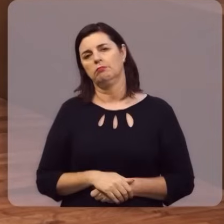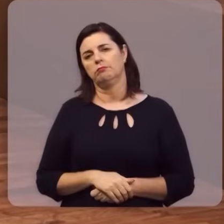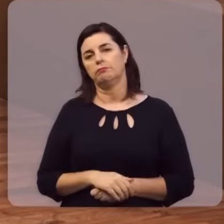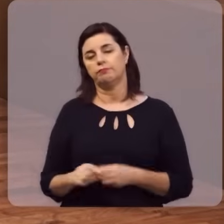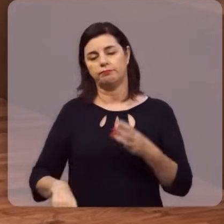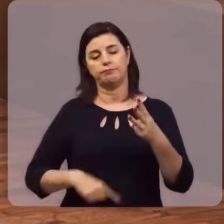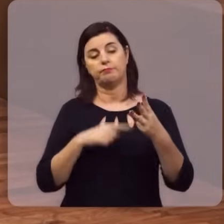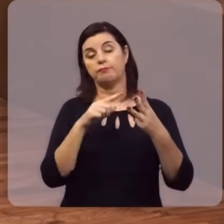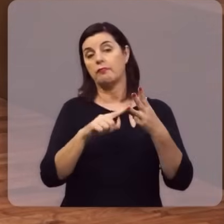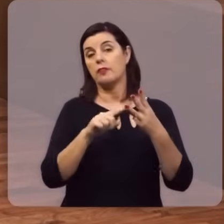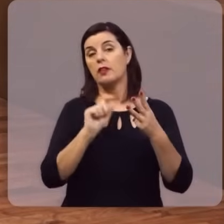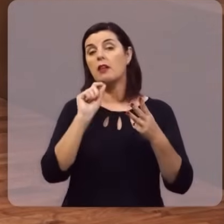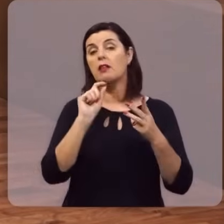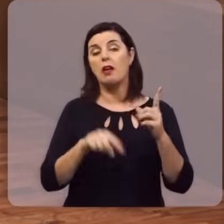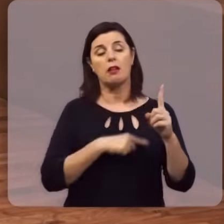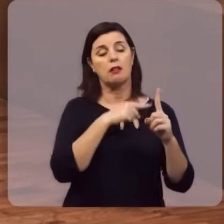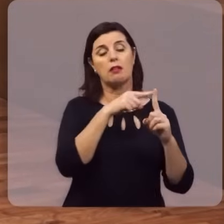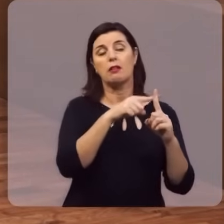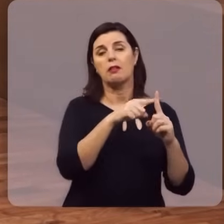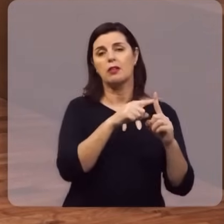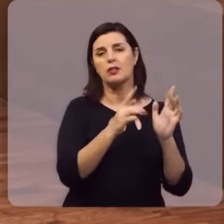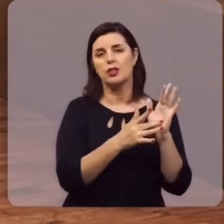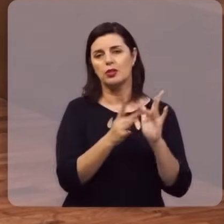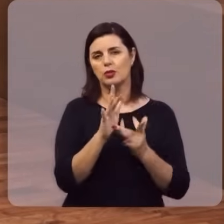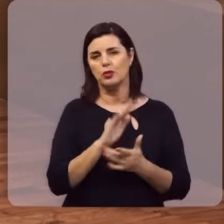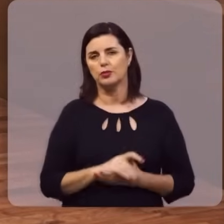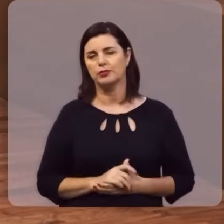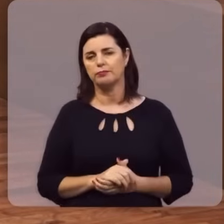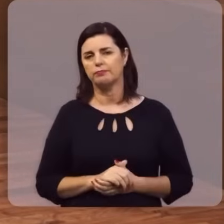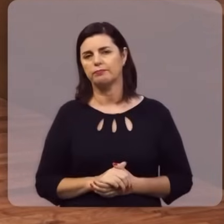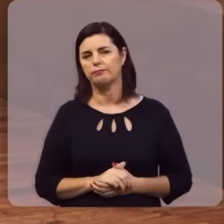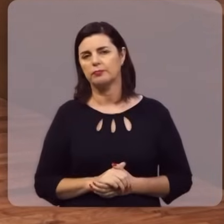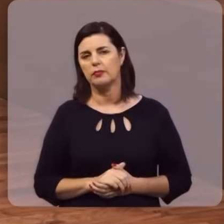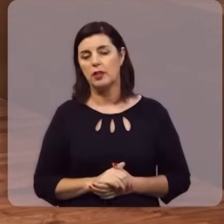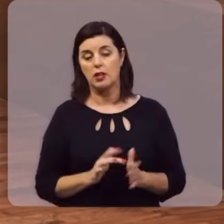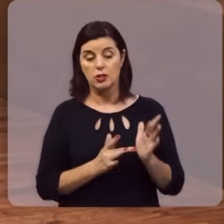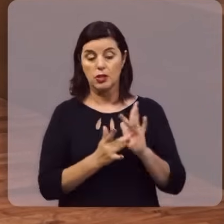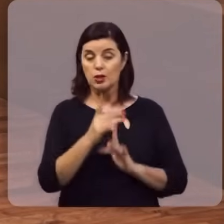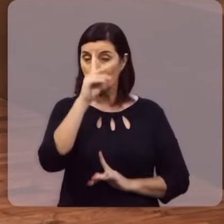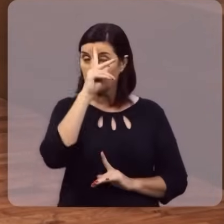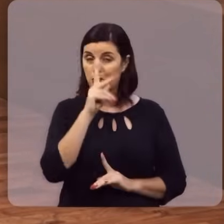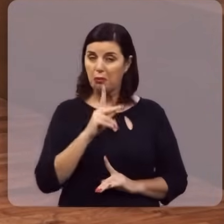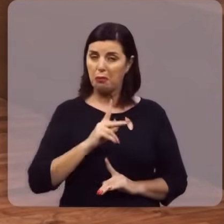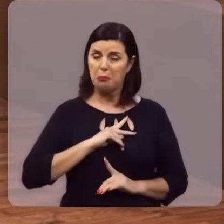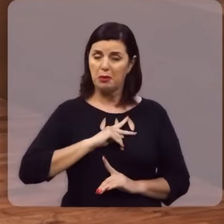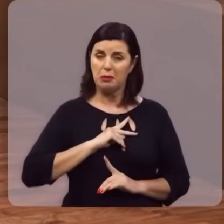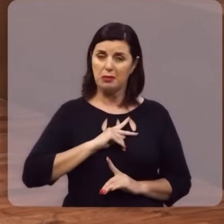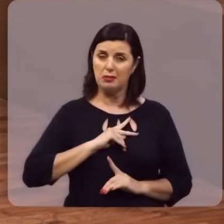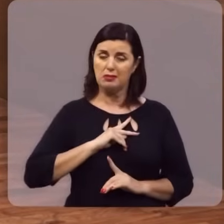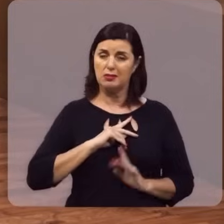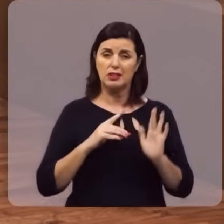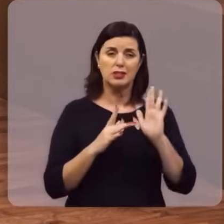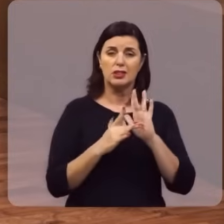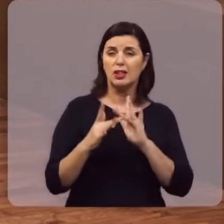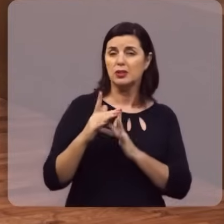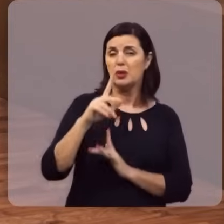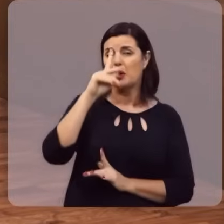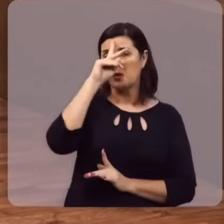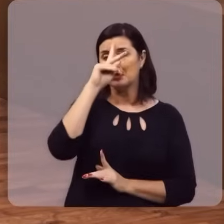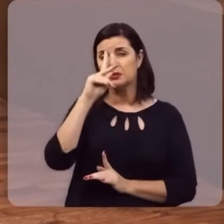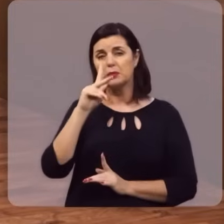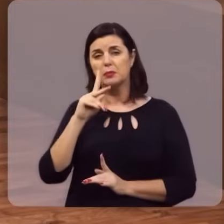mas em terceiro lugar quem levou Jesus a cruz diz a bíblia que ele mesmo ele